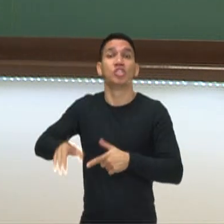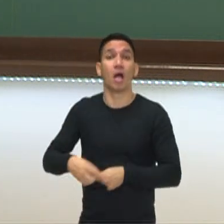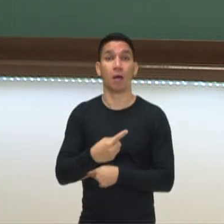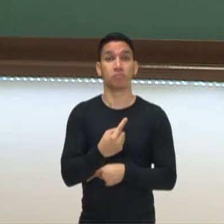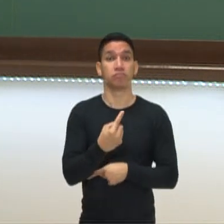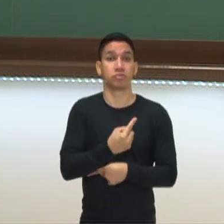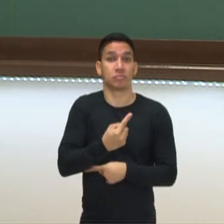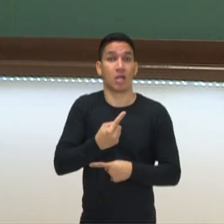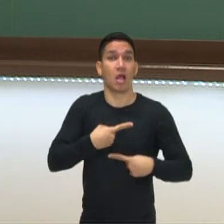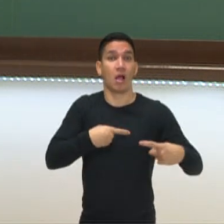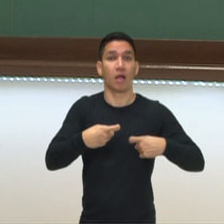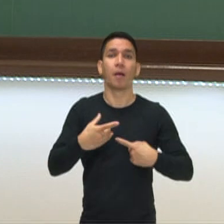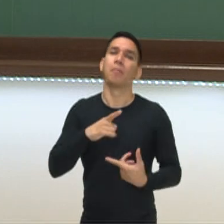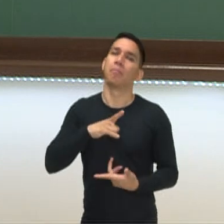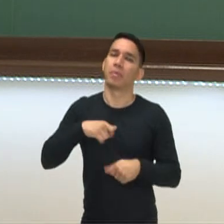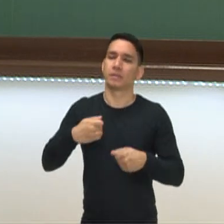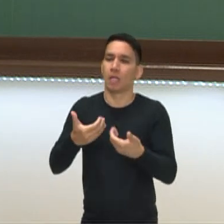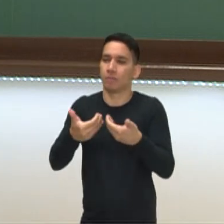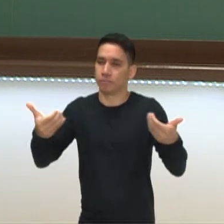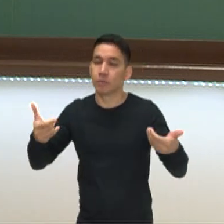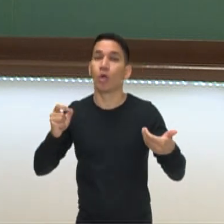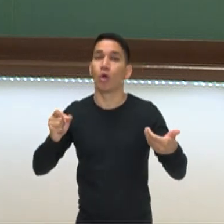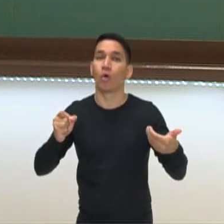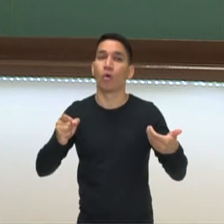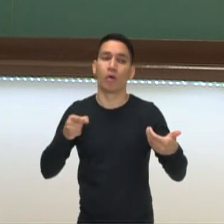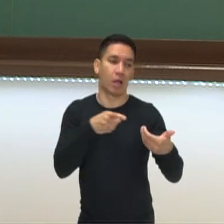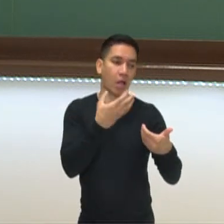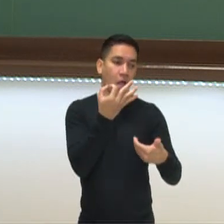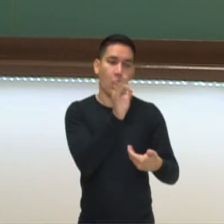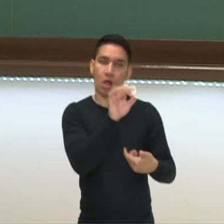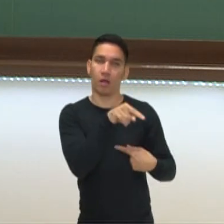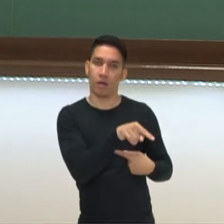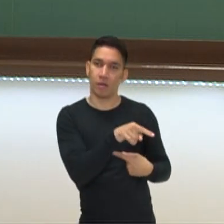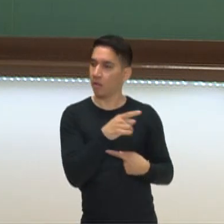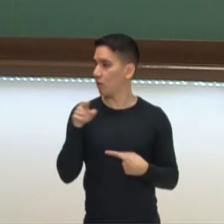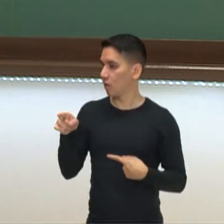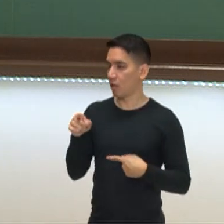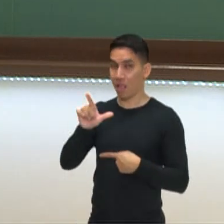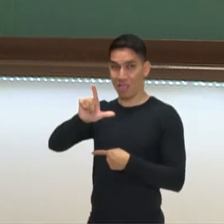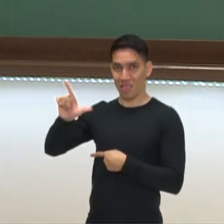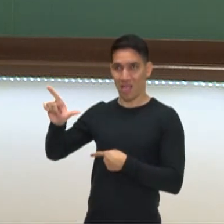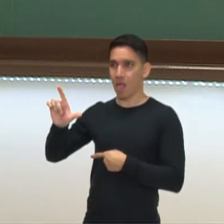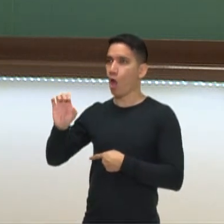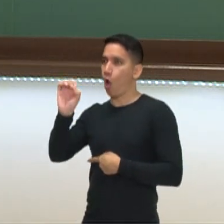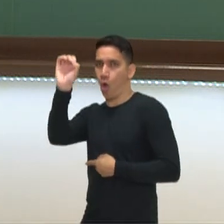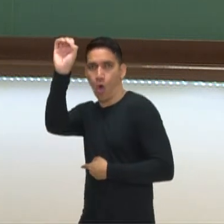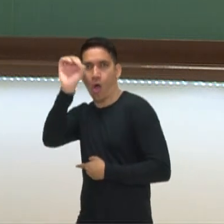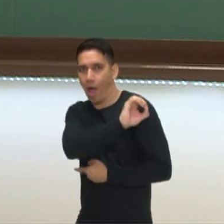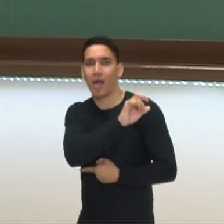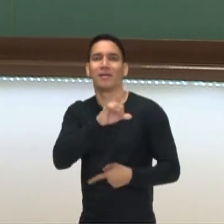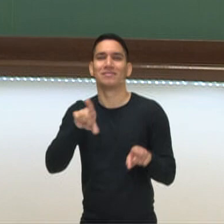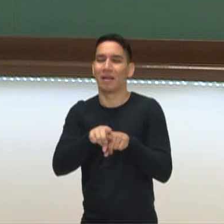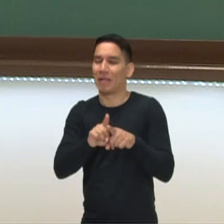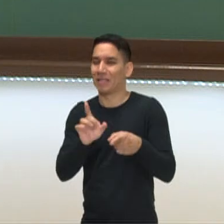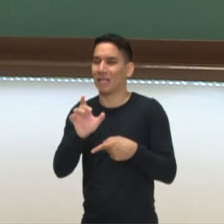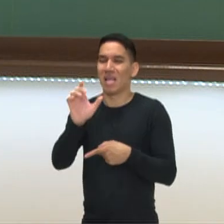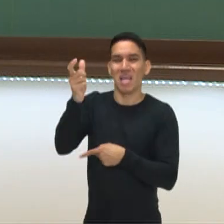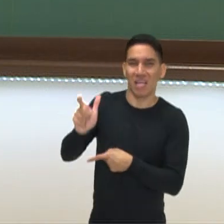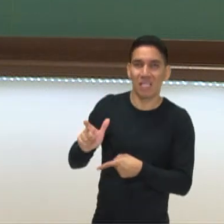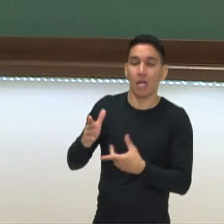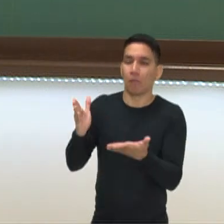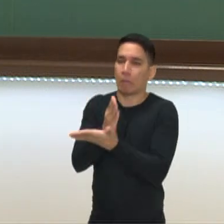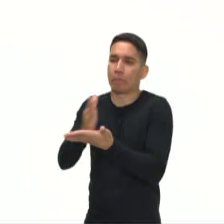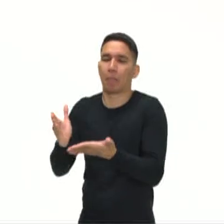duas frentes. Tem que separar seu exército para lutar na França e lutar no leste, no oeste e também na Itália. Isso aí você divide